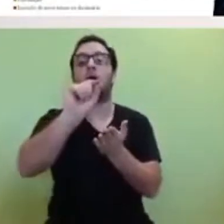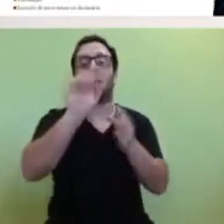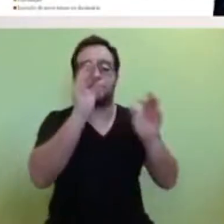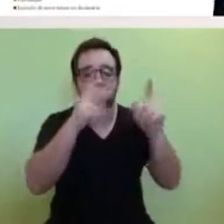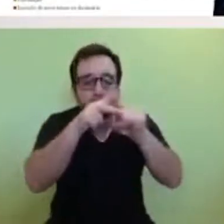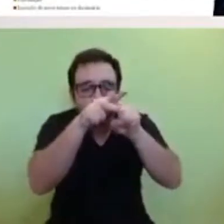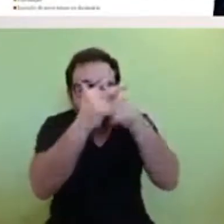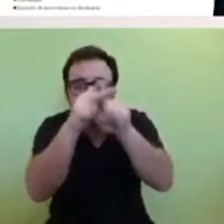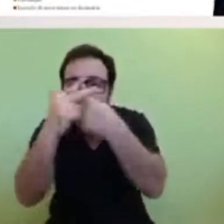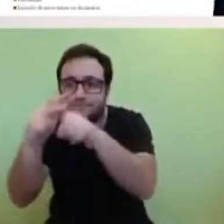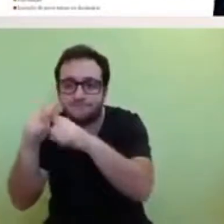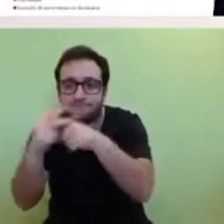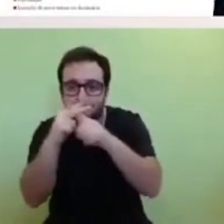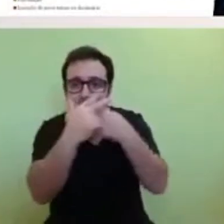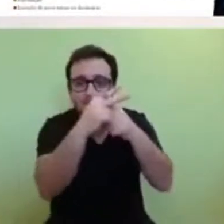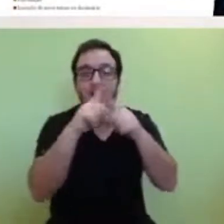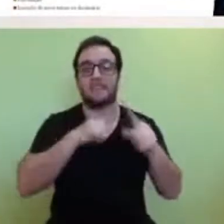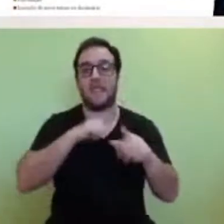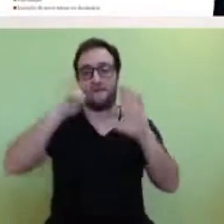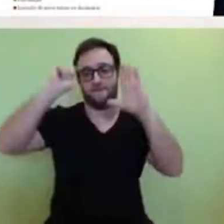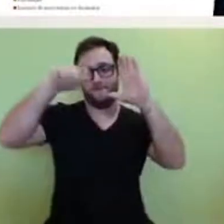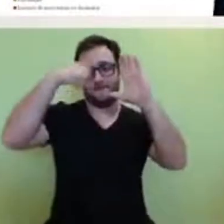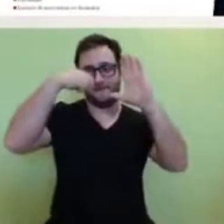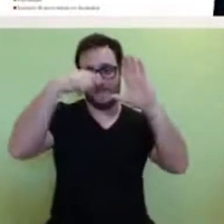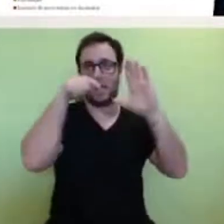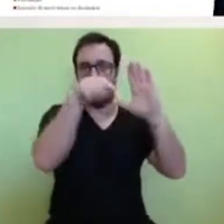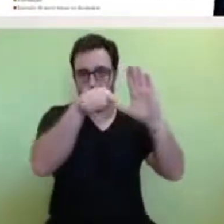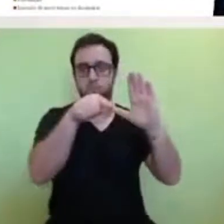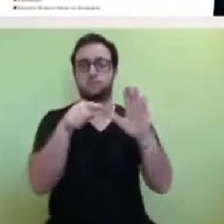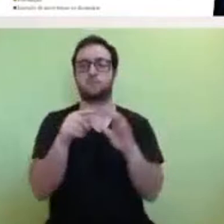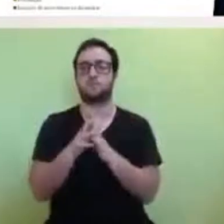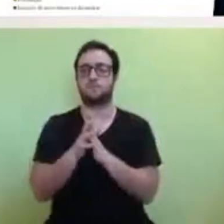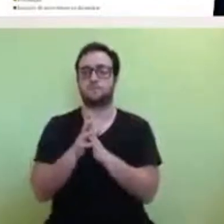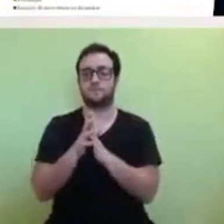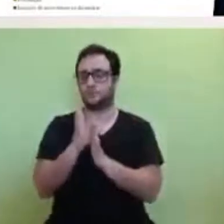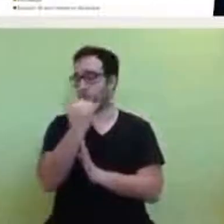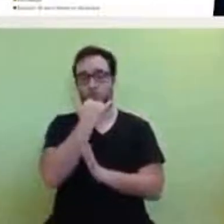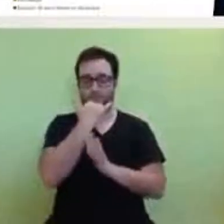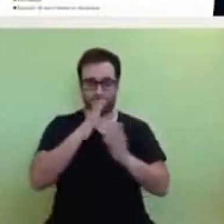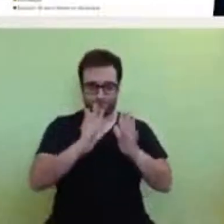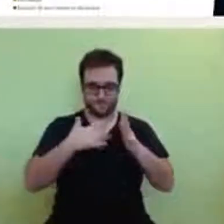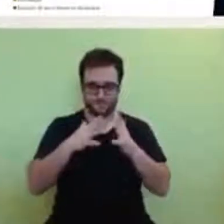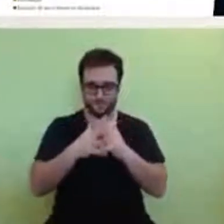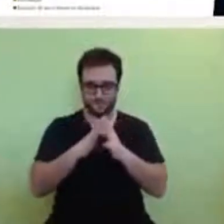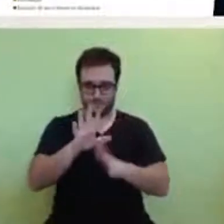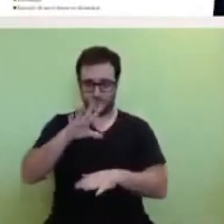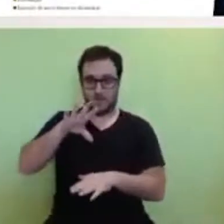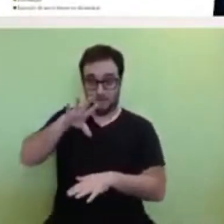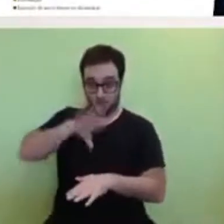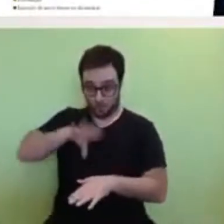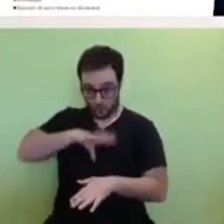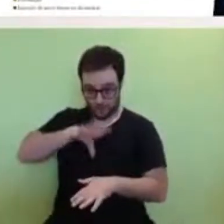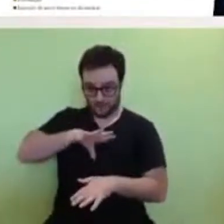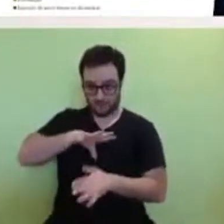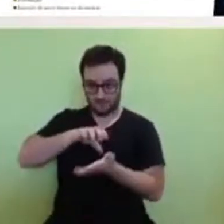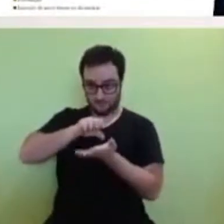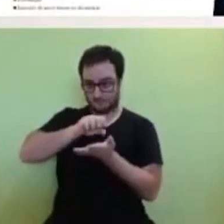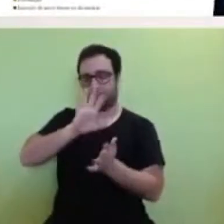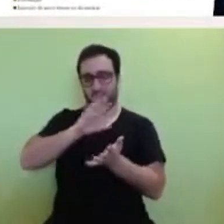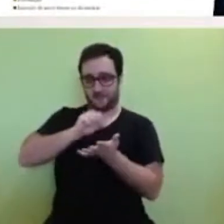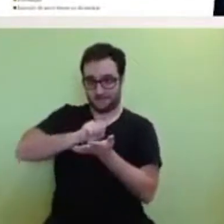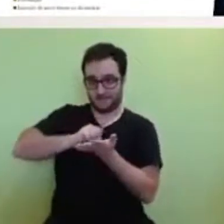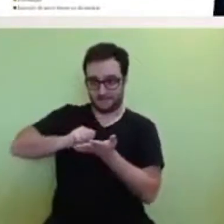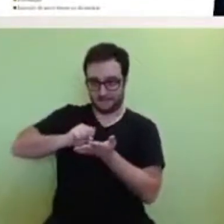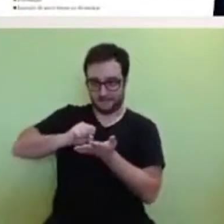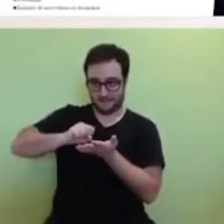Quer dizer, quando você vai traduzir do português para a escrita de sinais, você precisa passar por algumas etapas que